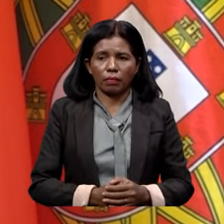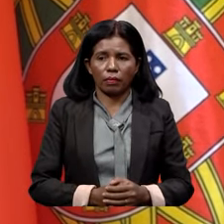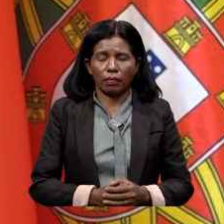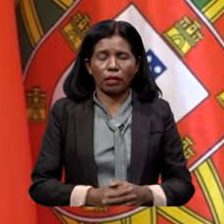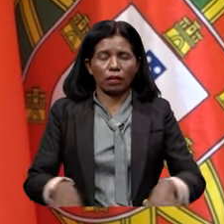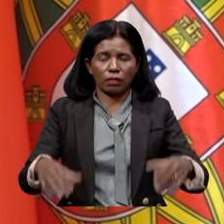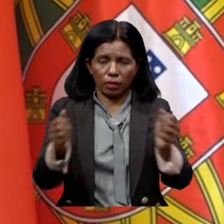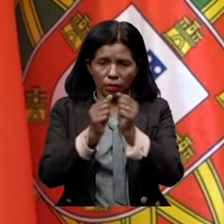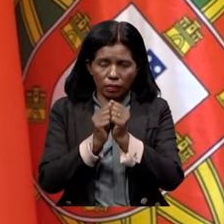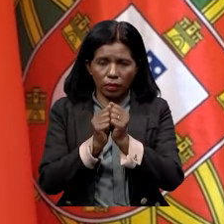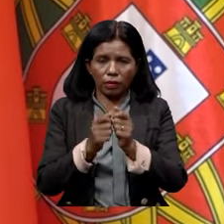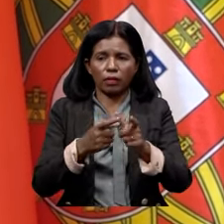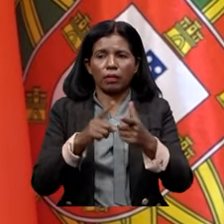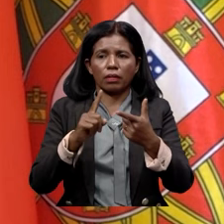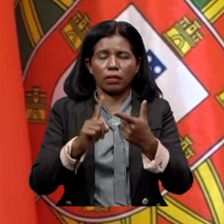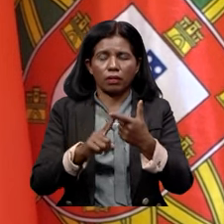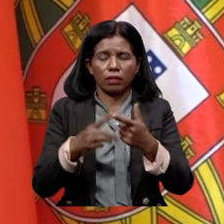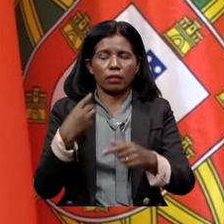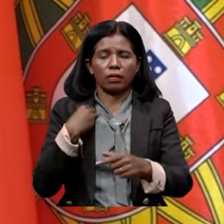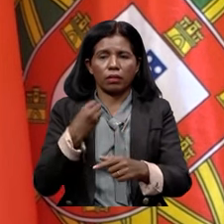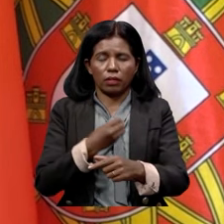reforço dos nossos